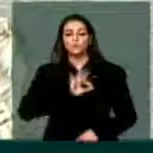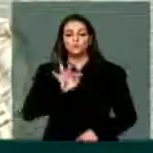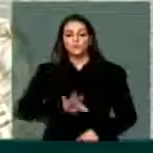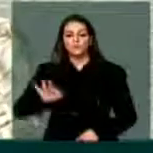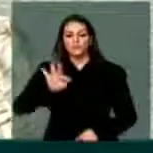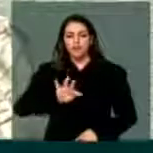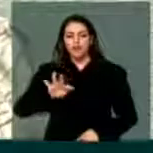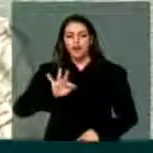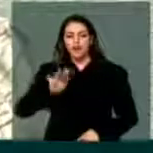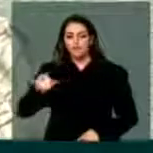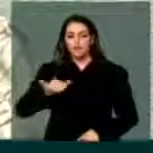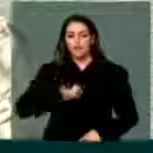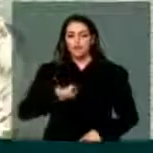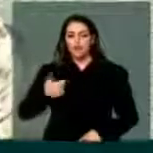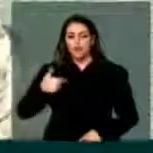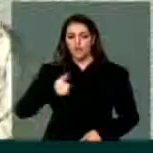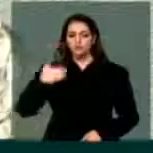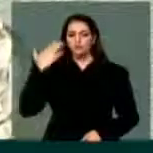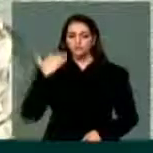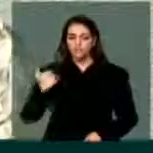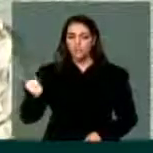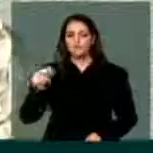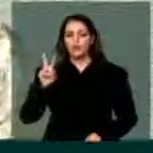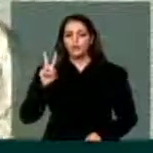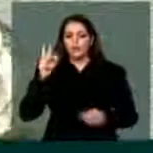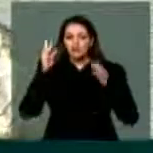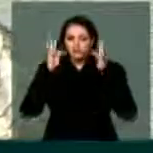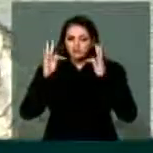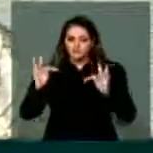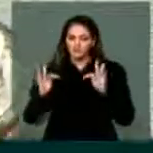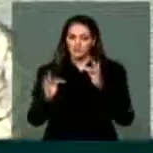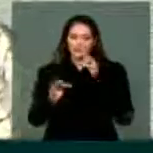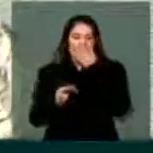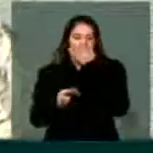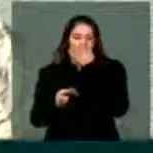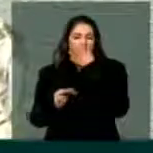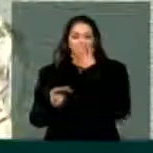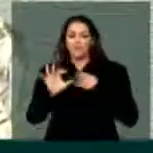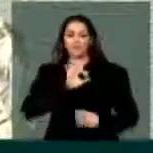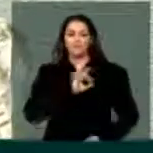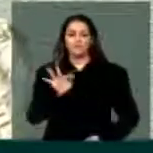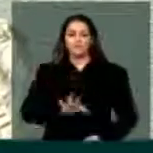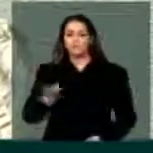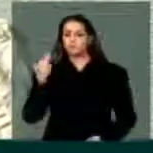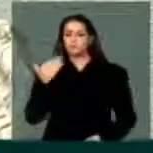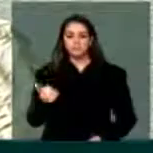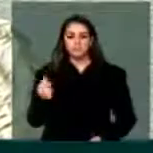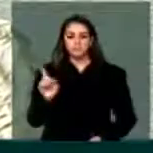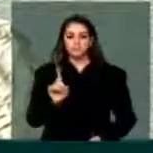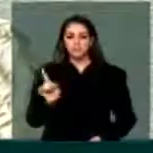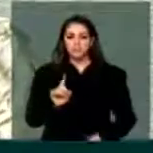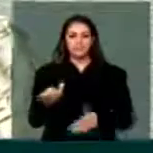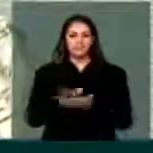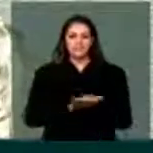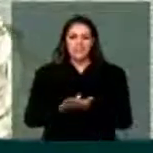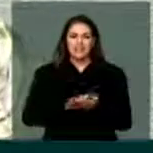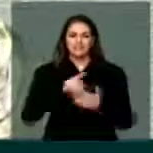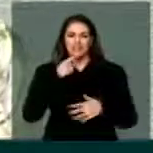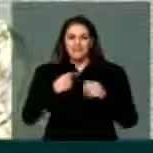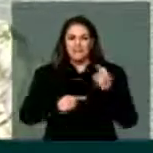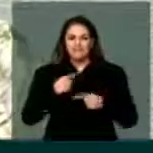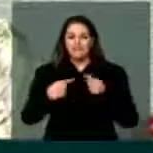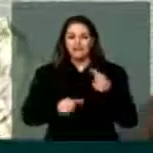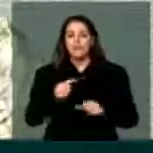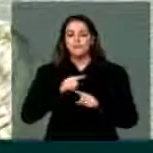que eu seria chamada para ser ouvida em depoimento. E a Polícia Federal não me para ser ouvida em depoimento, e